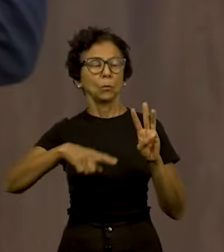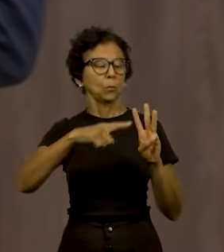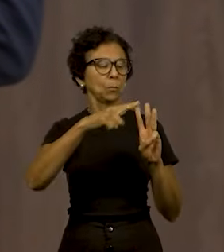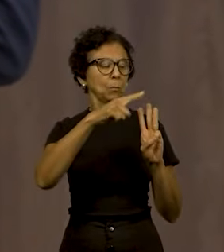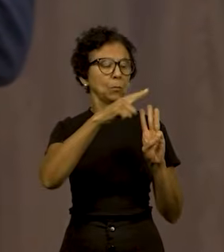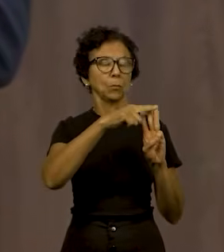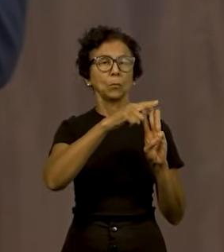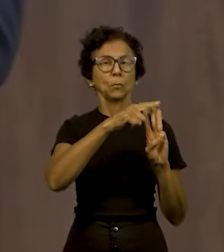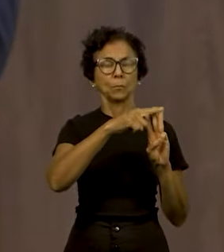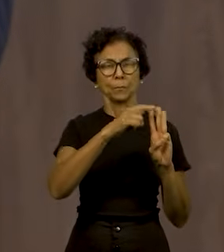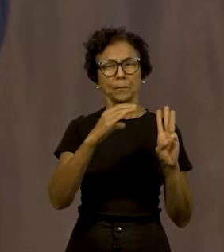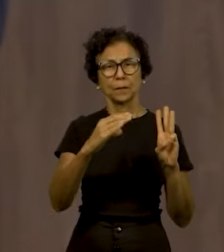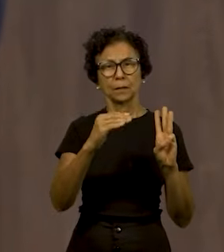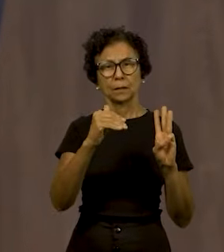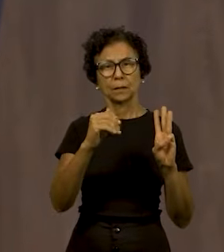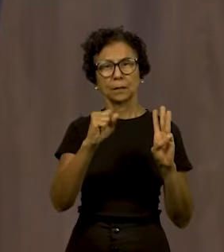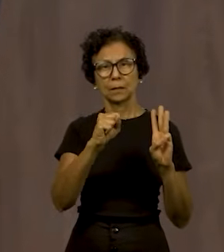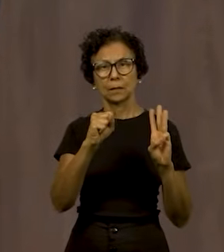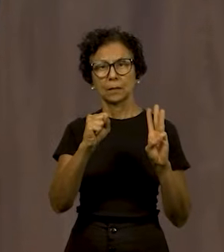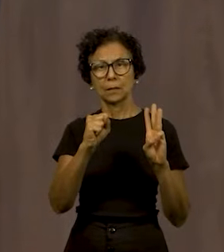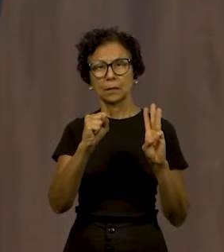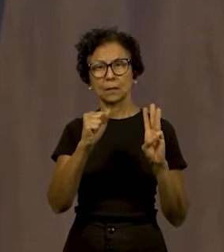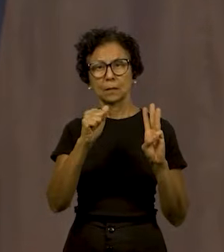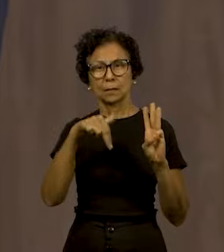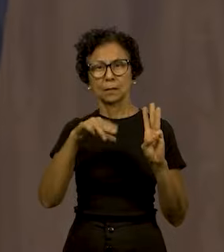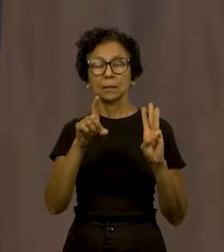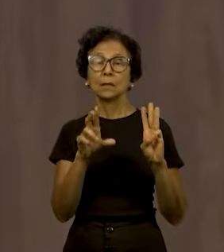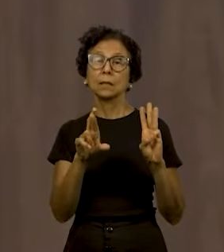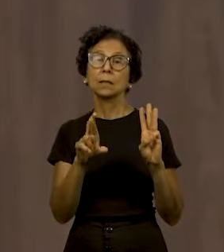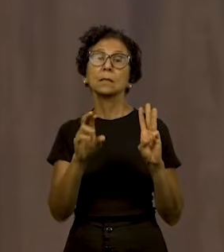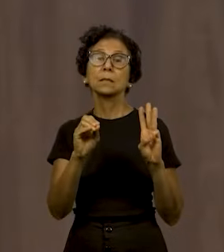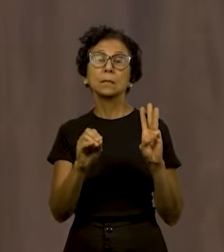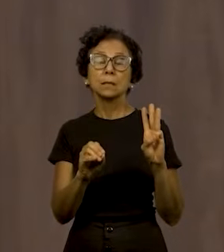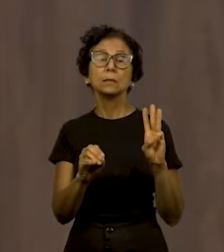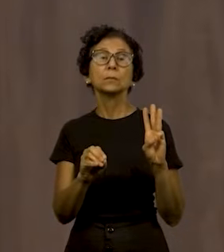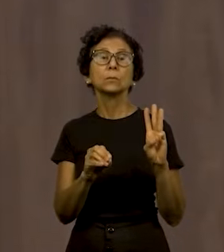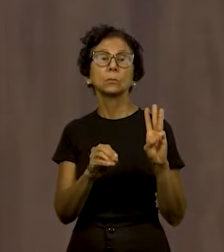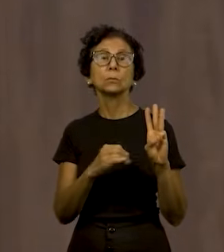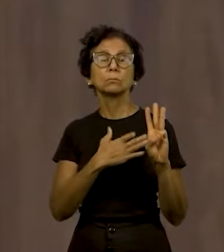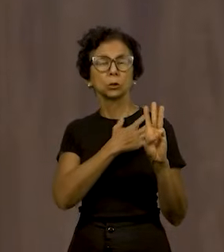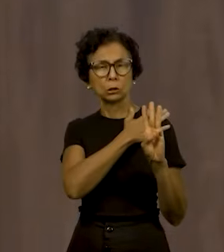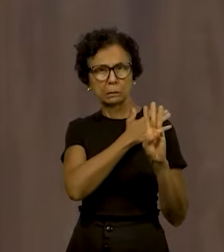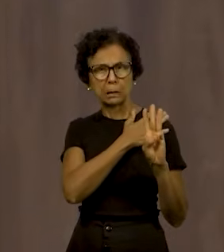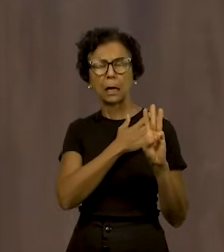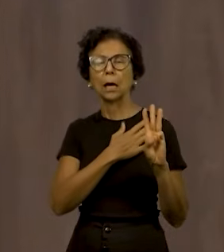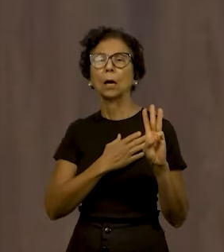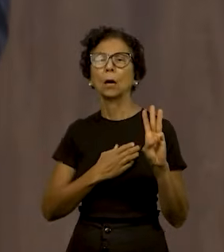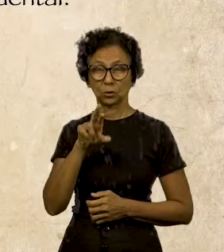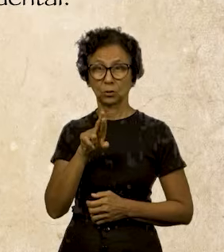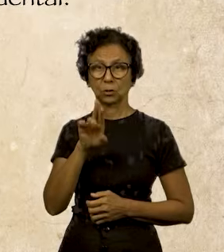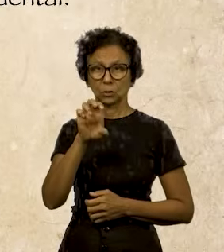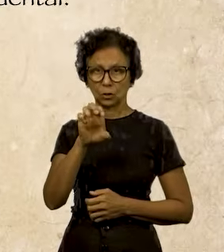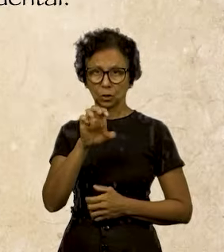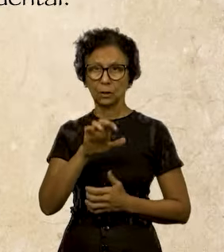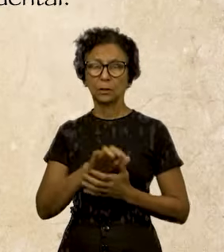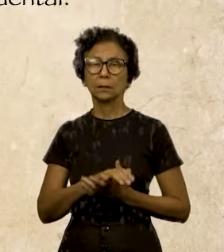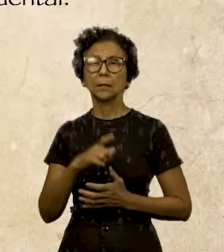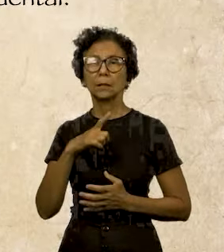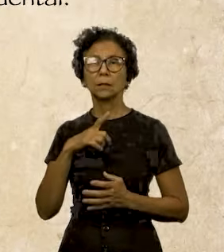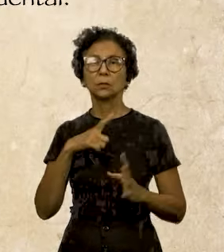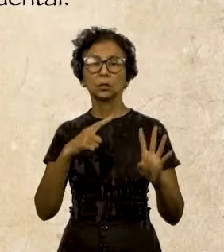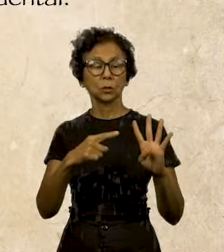Aí teve também o Cassandro, que ficou com essa parte aqui da Macedônia, e